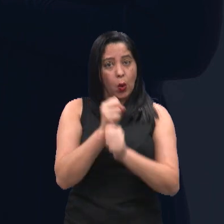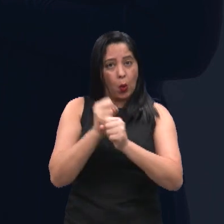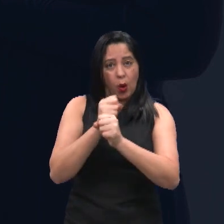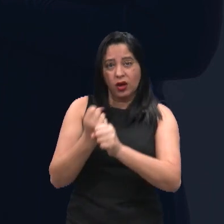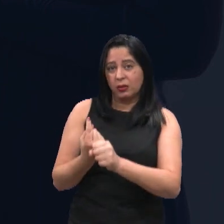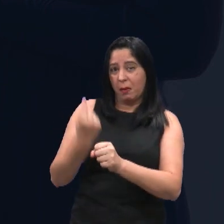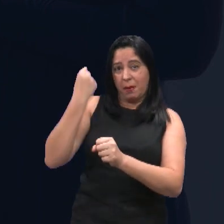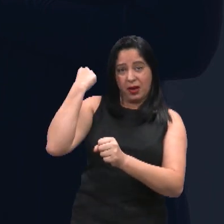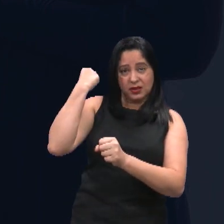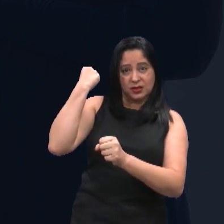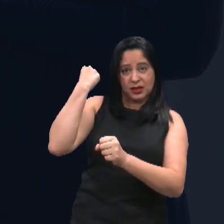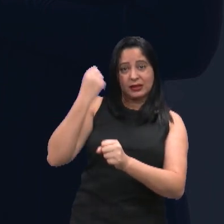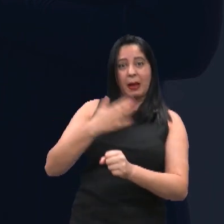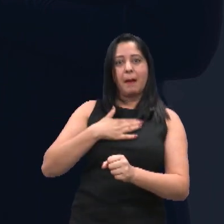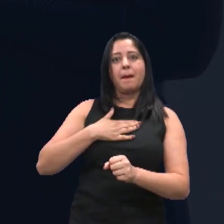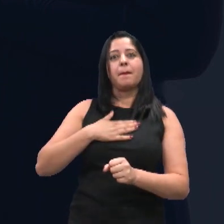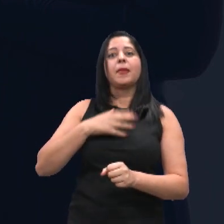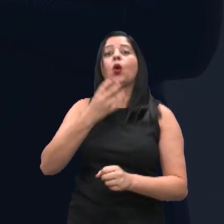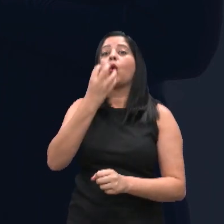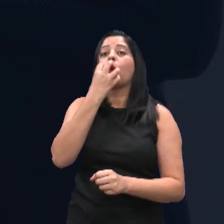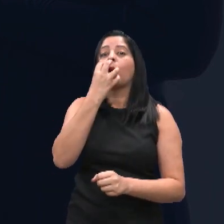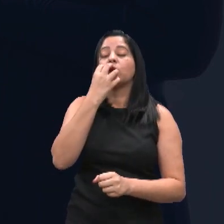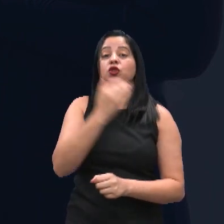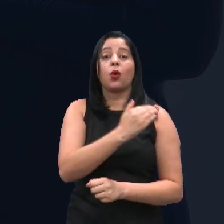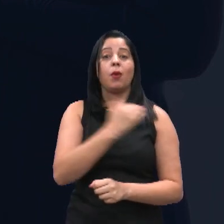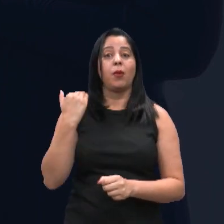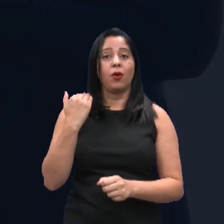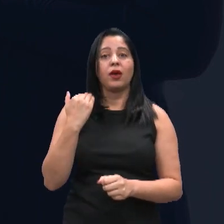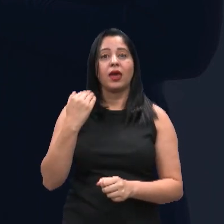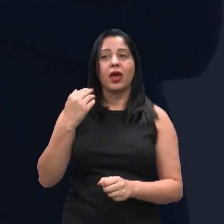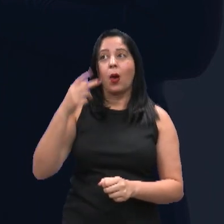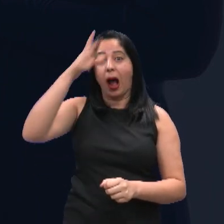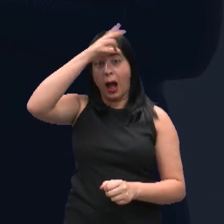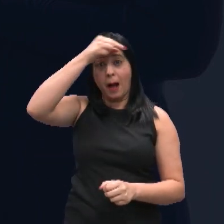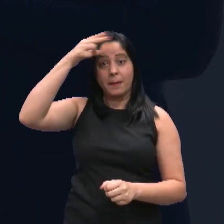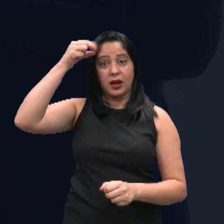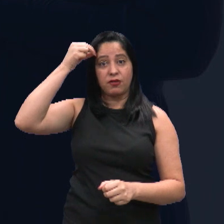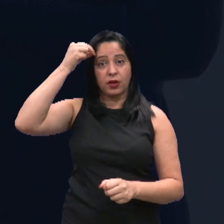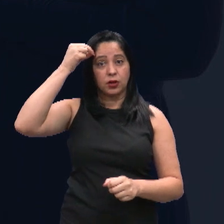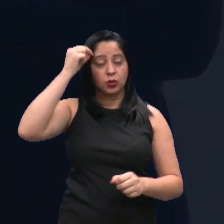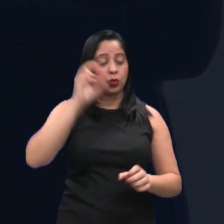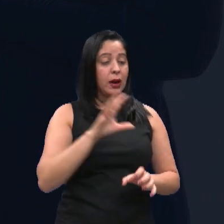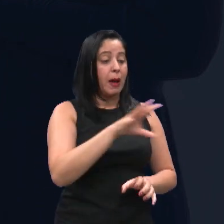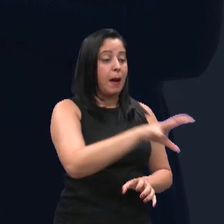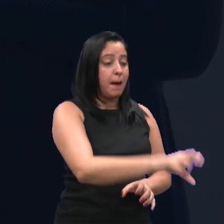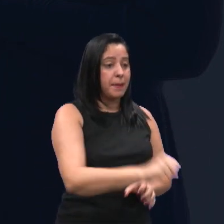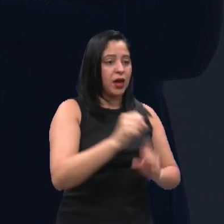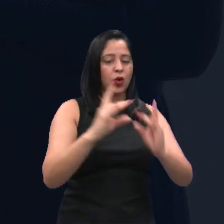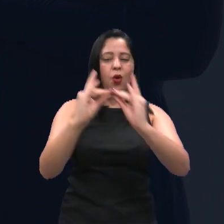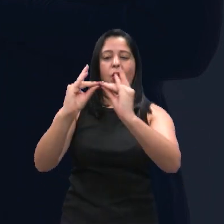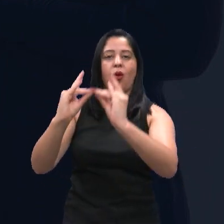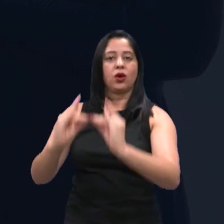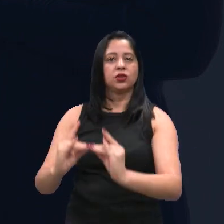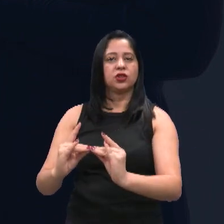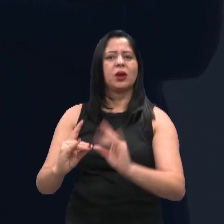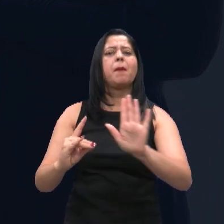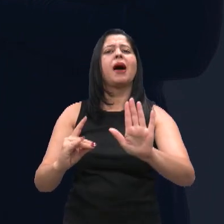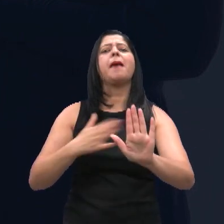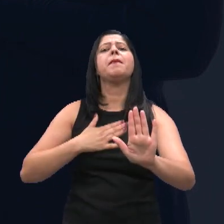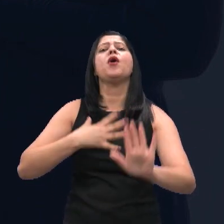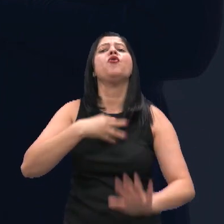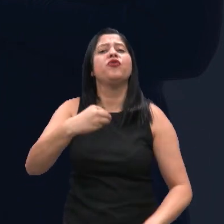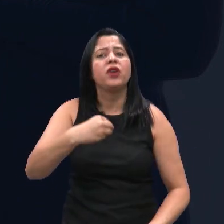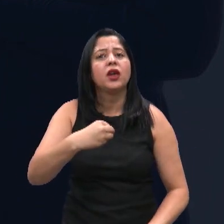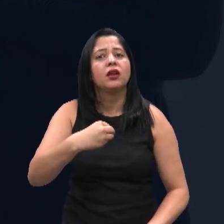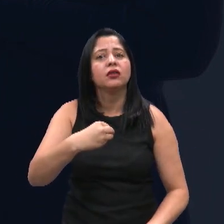anos atrás, quando a minha cachorra morreu, um carro da prefeitura veio e buscou ela para um enterro digno. Mas e o meu filho? O